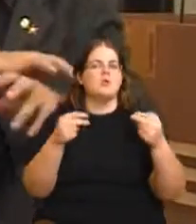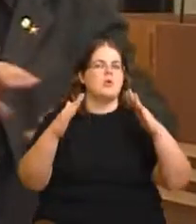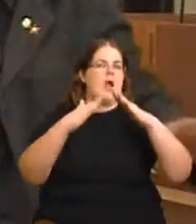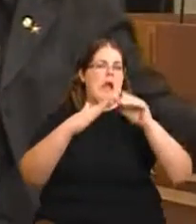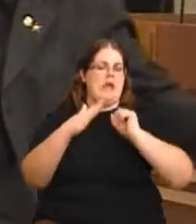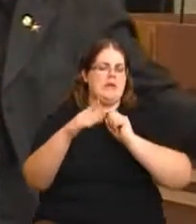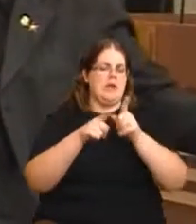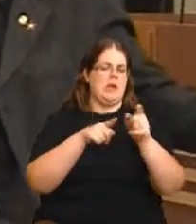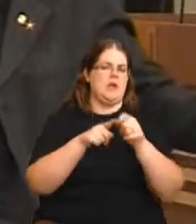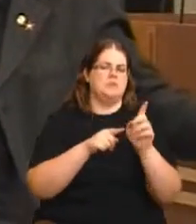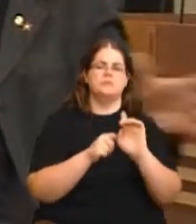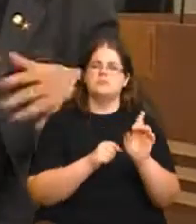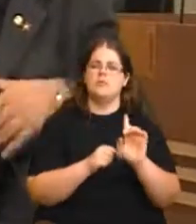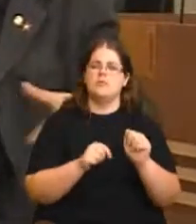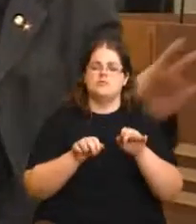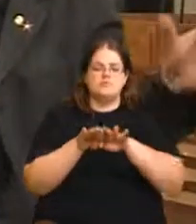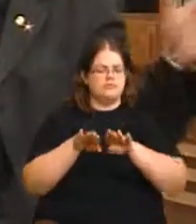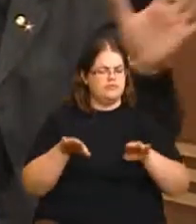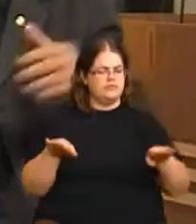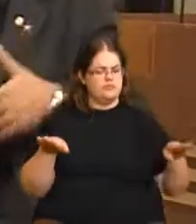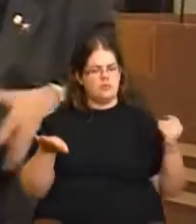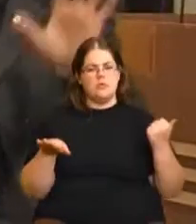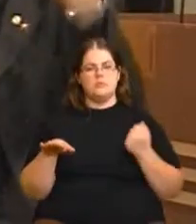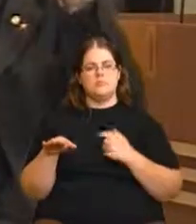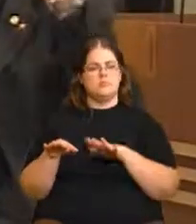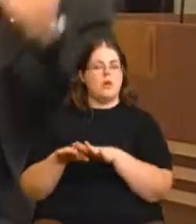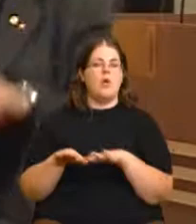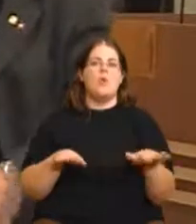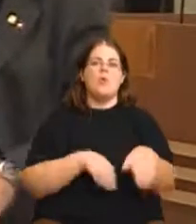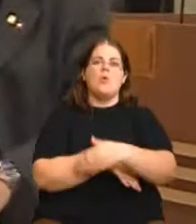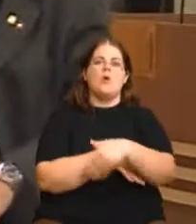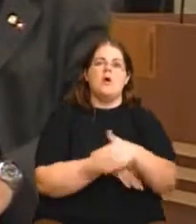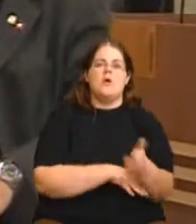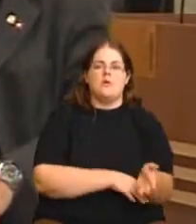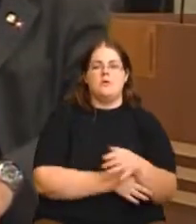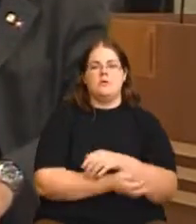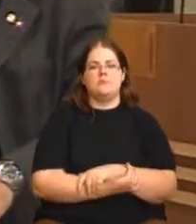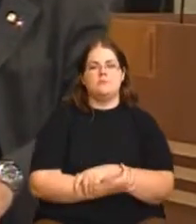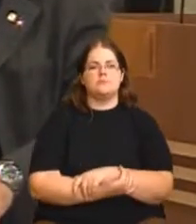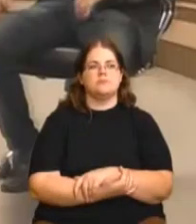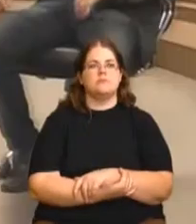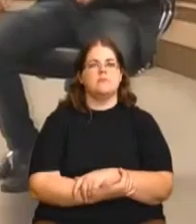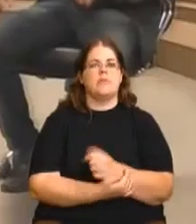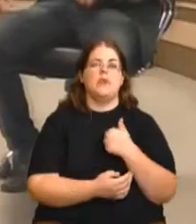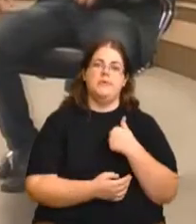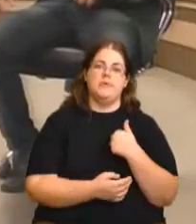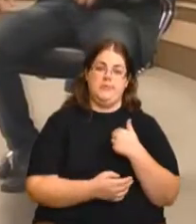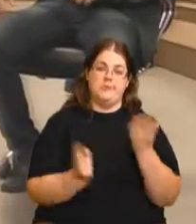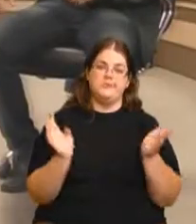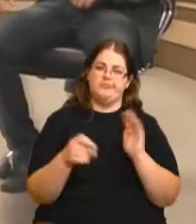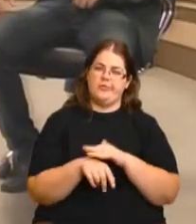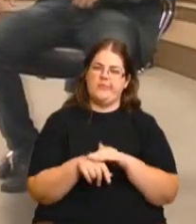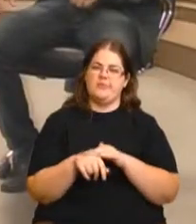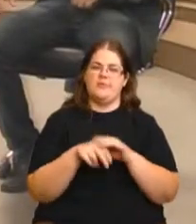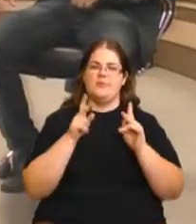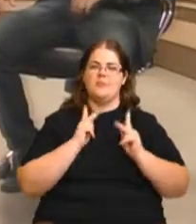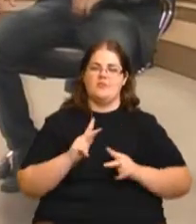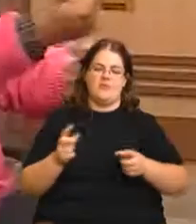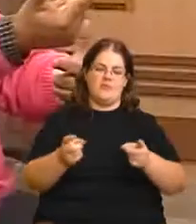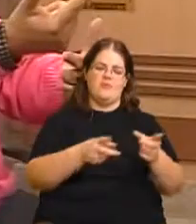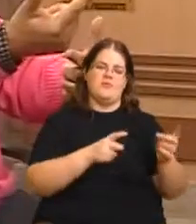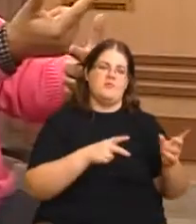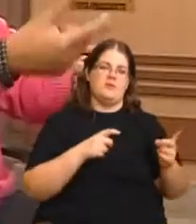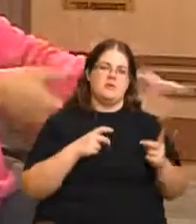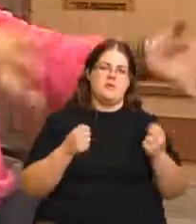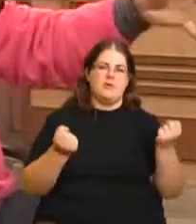vai ali, estaciona os carros na Duque de Caxias, em cima dos canteiros e vende. O pior é que eu já conversei já com gente que está vendendo carro